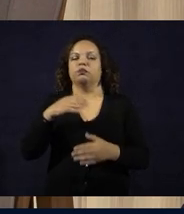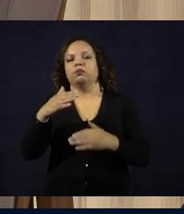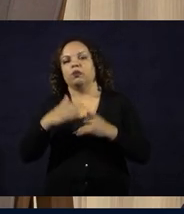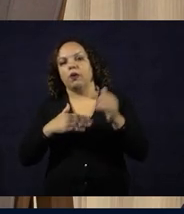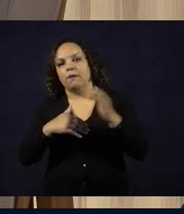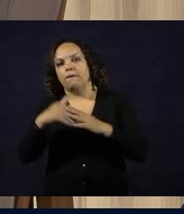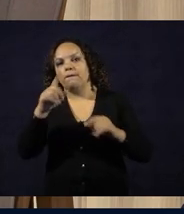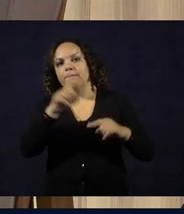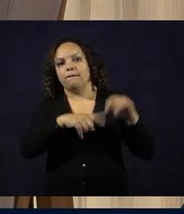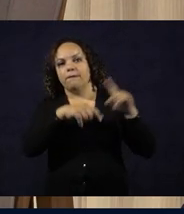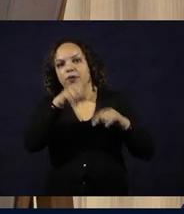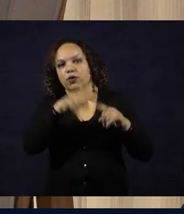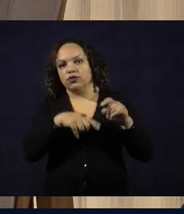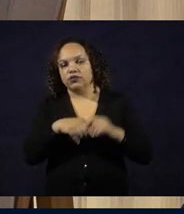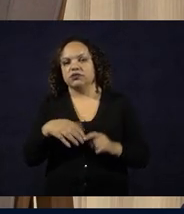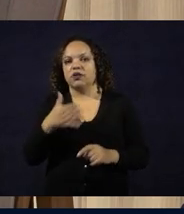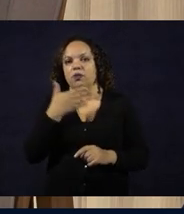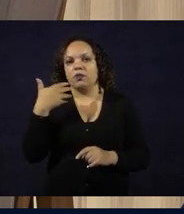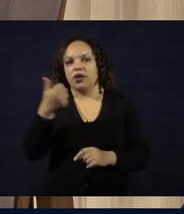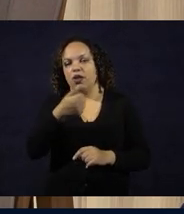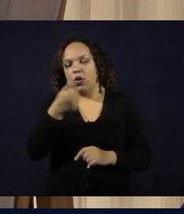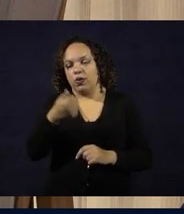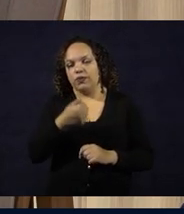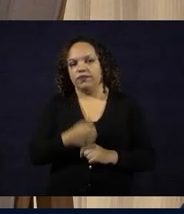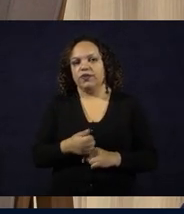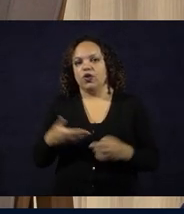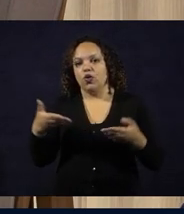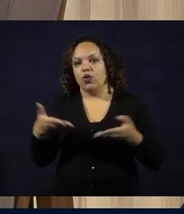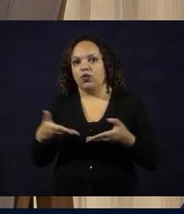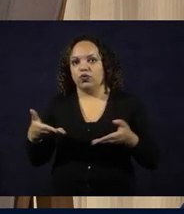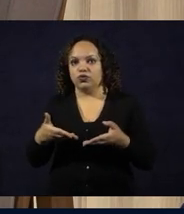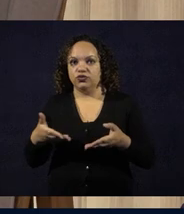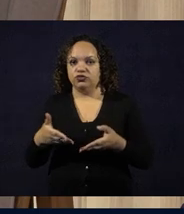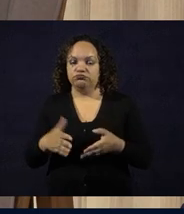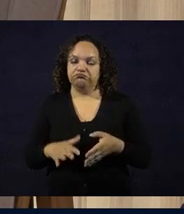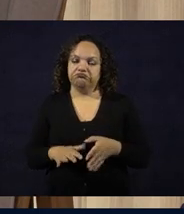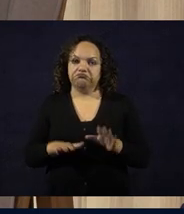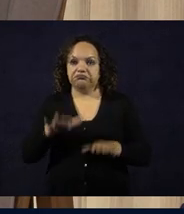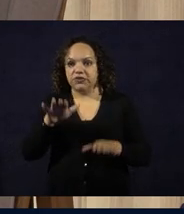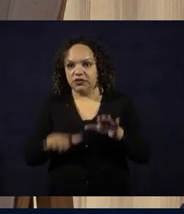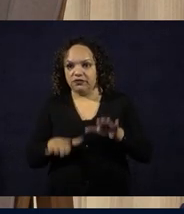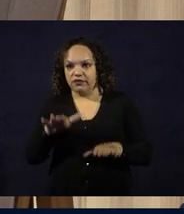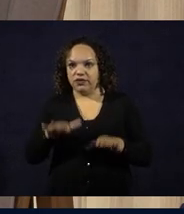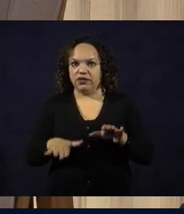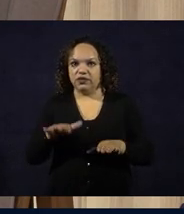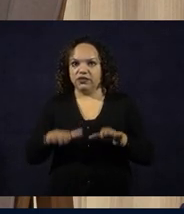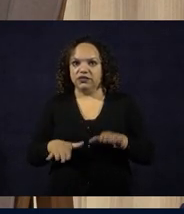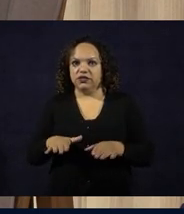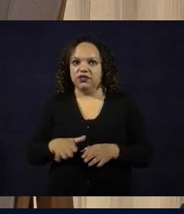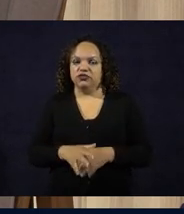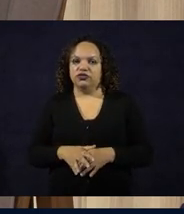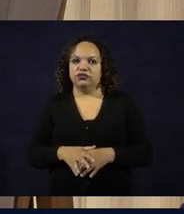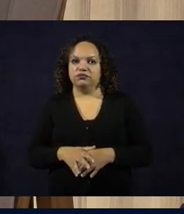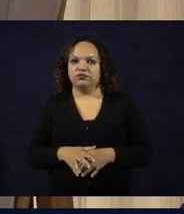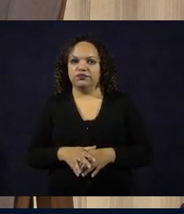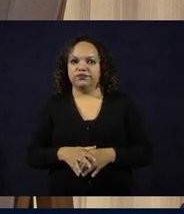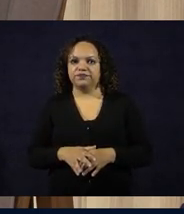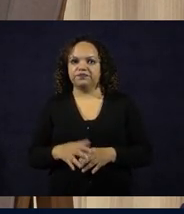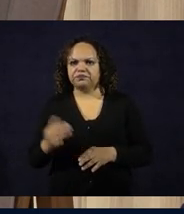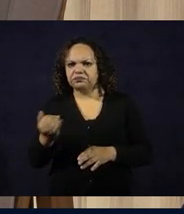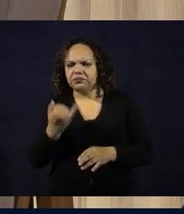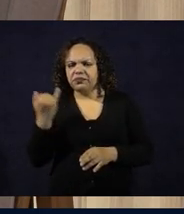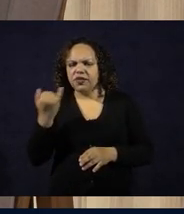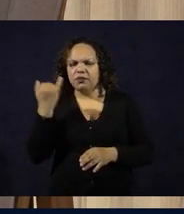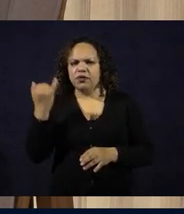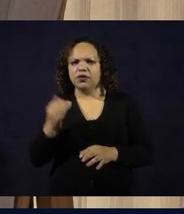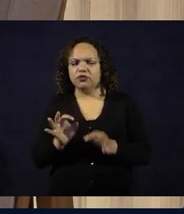e como que vocês vem o se com todo movendo né Talvez hoje isso ainda seja entre aspas uma exclusividade dos grandes players mas